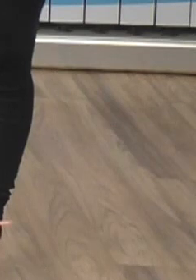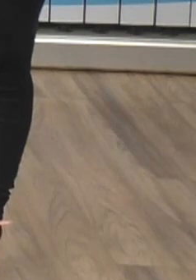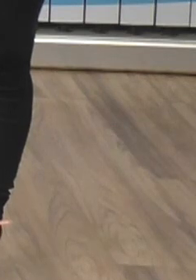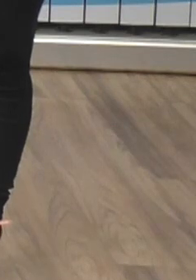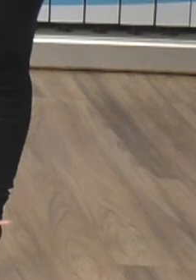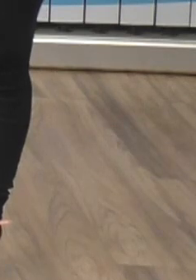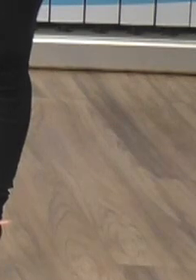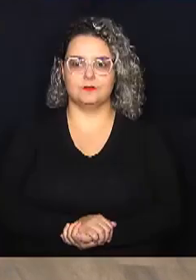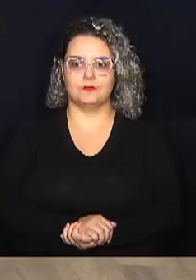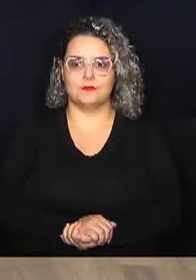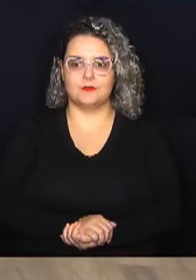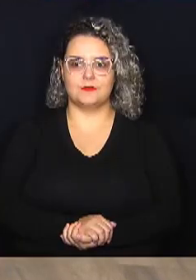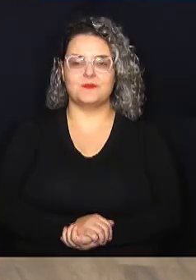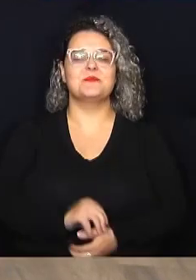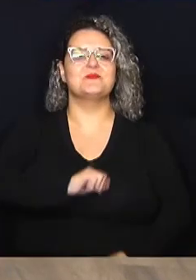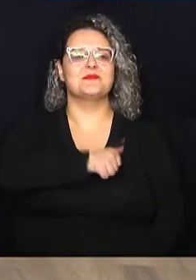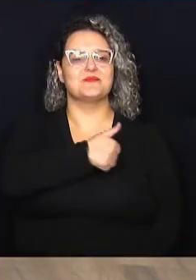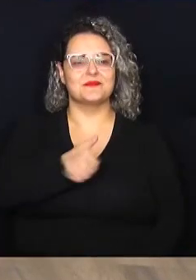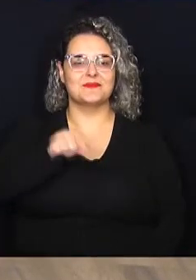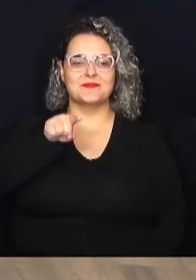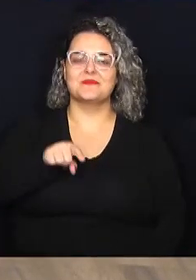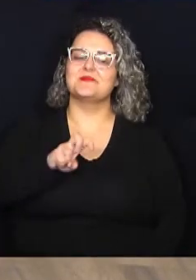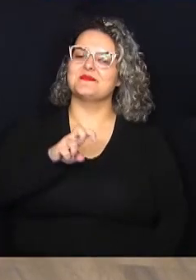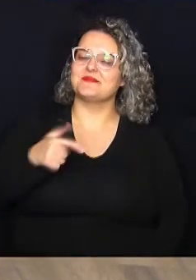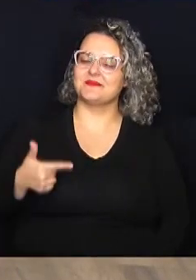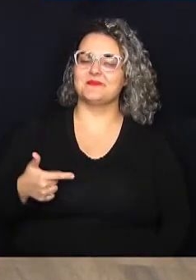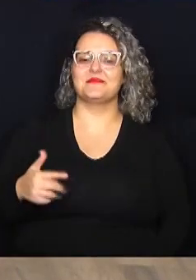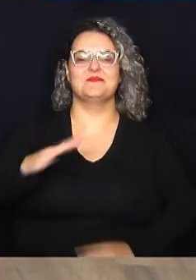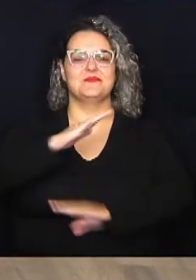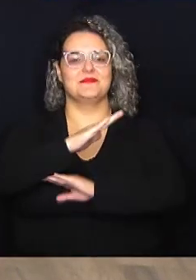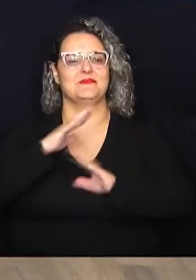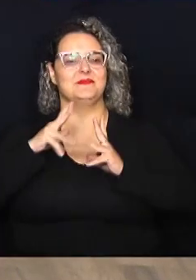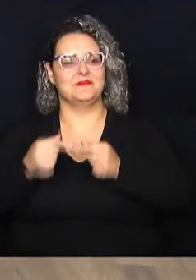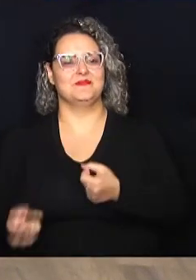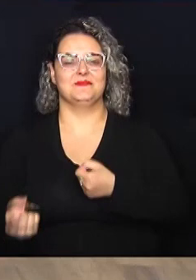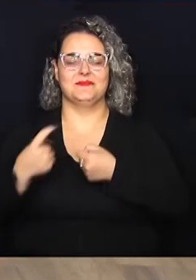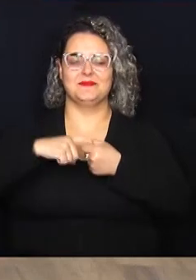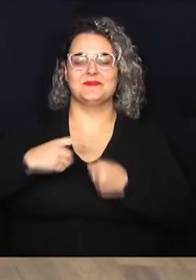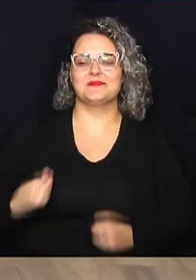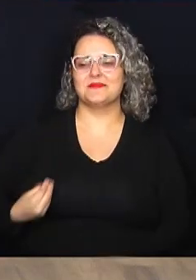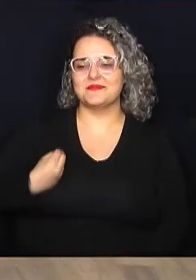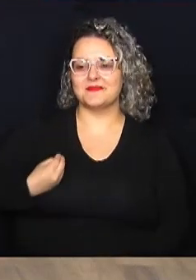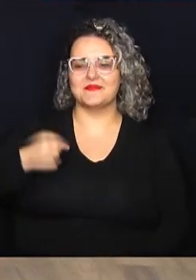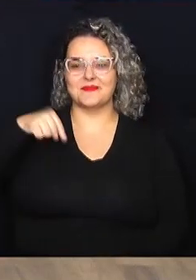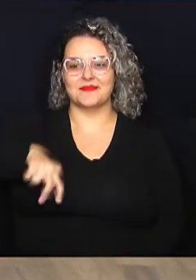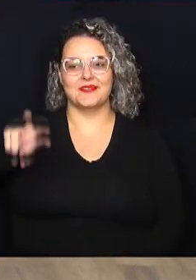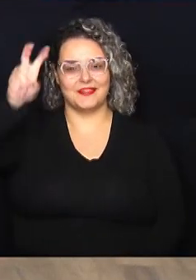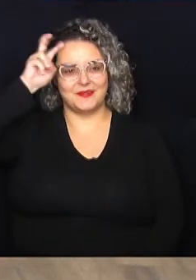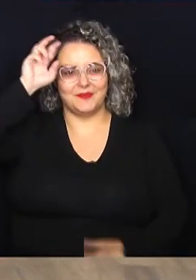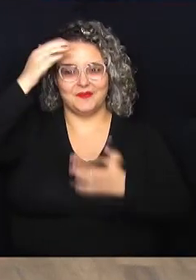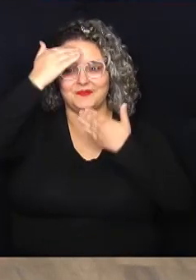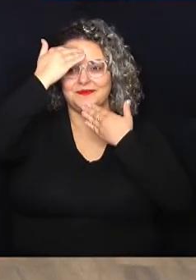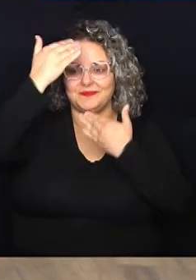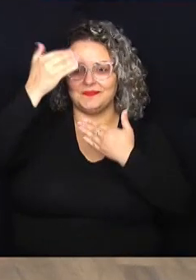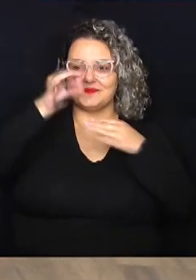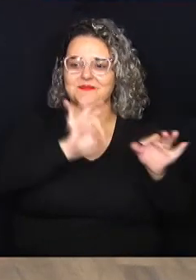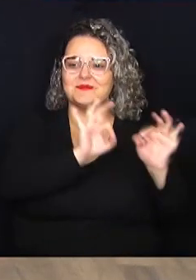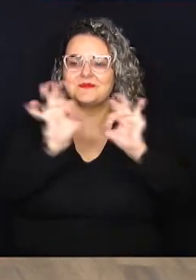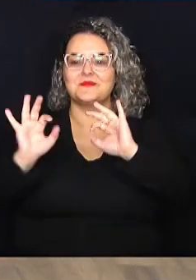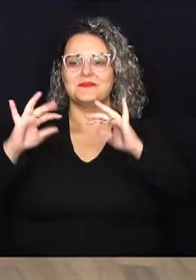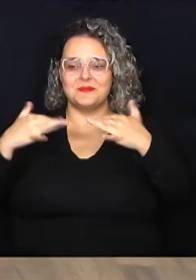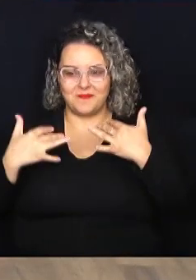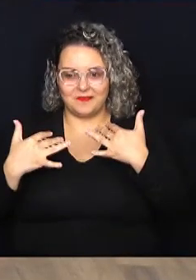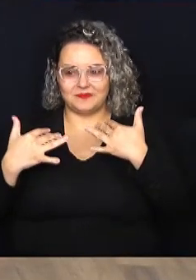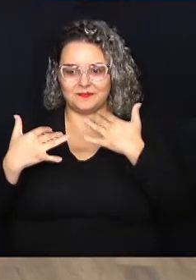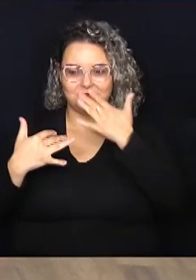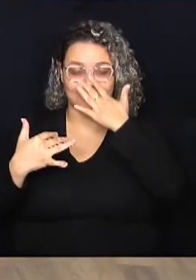11 horas mais 52 minutos câmera total de volta ao vivo nesta quinta-feira Muito obrigado pela sua companhia pela sua